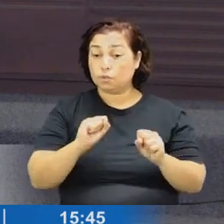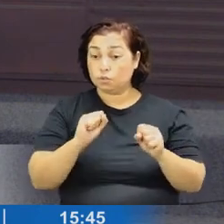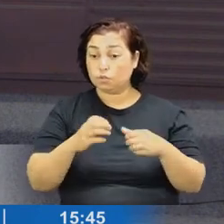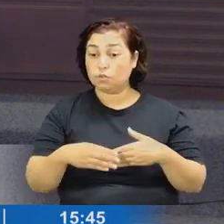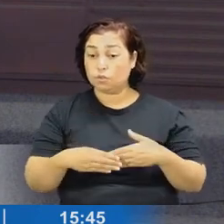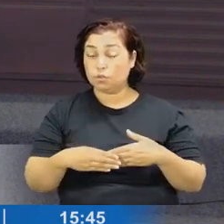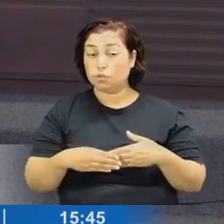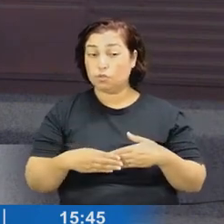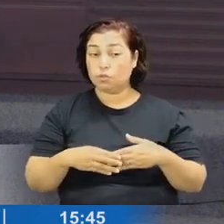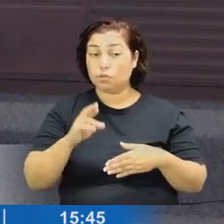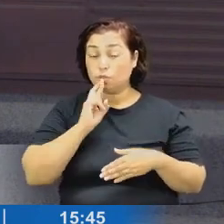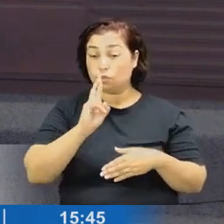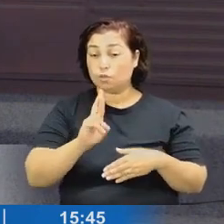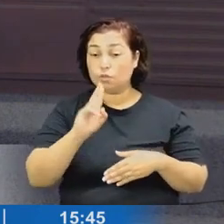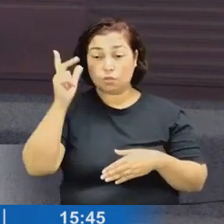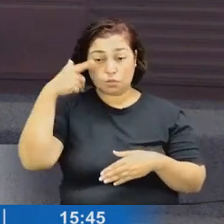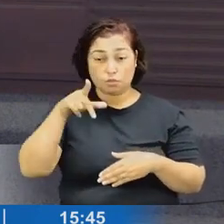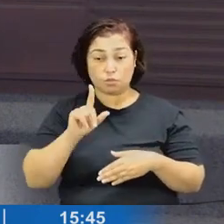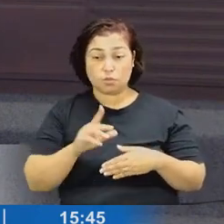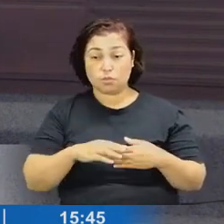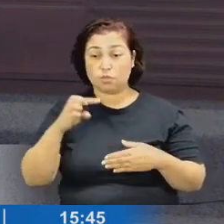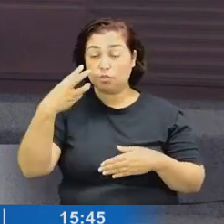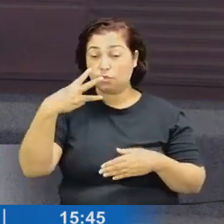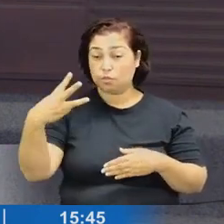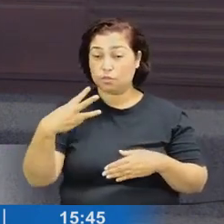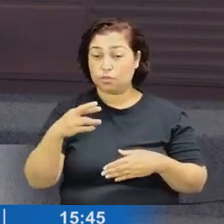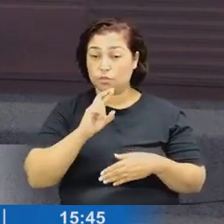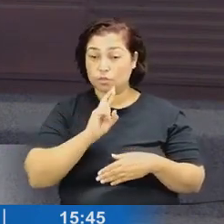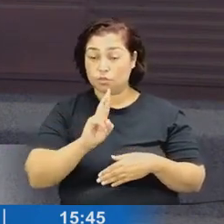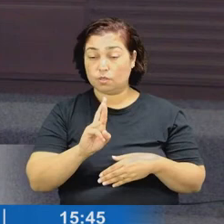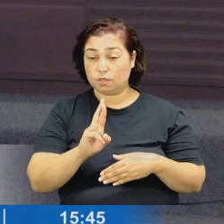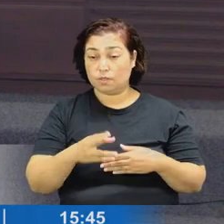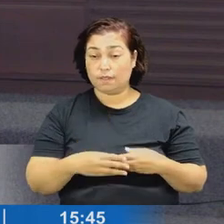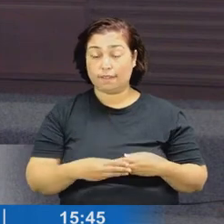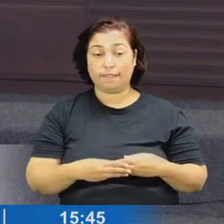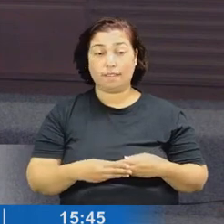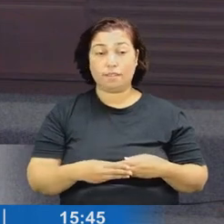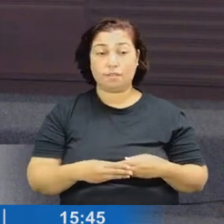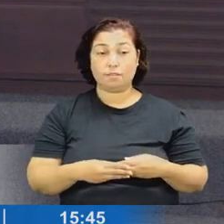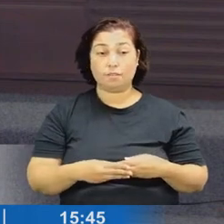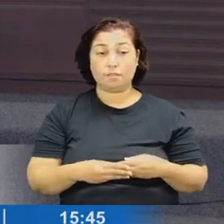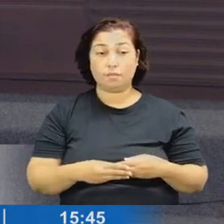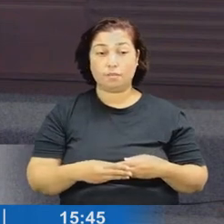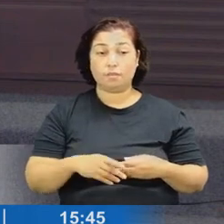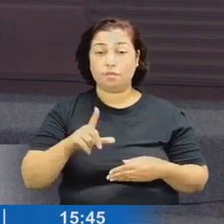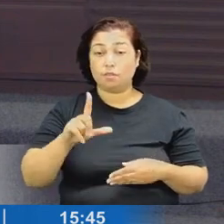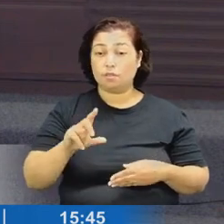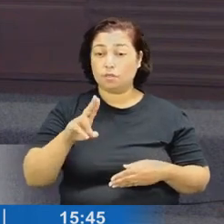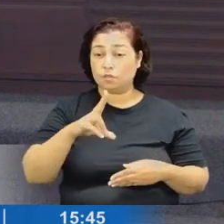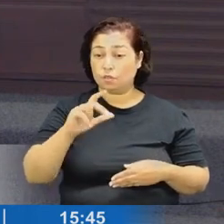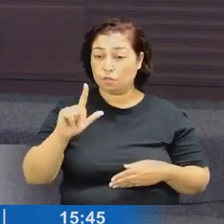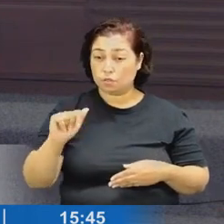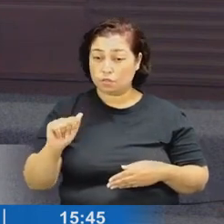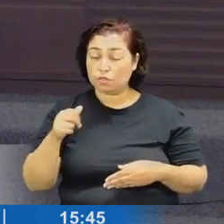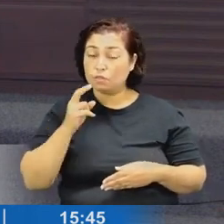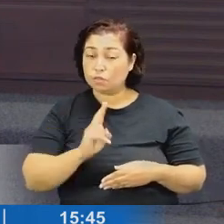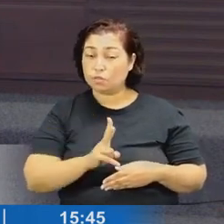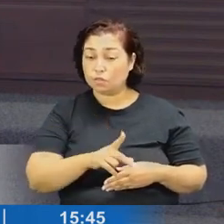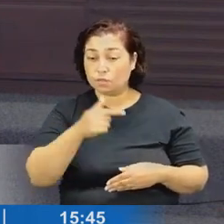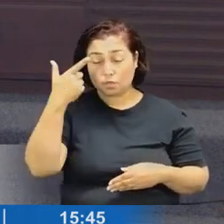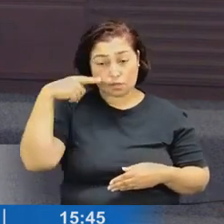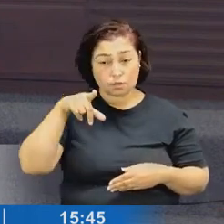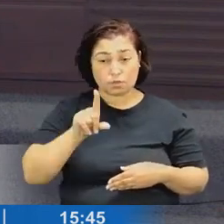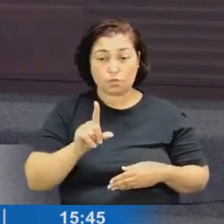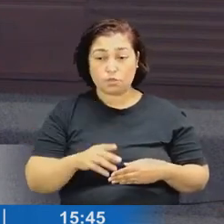da resposta o cara conseguir contemplar as três respostas eu quase conseguia sempre o Haddad também